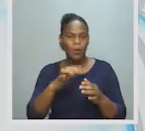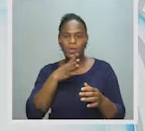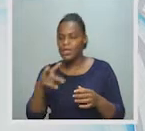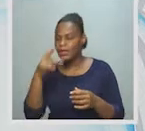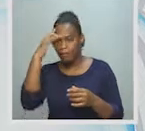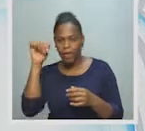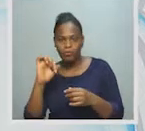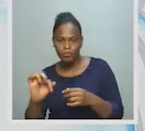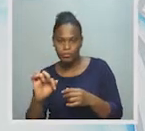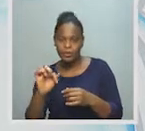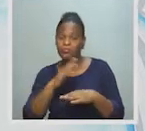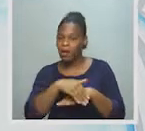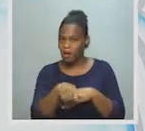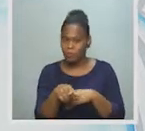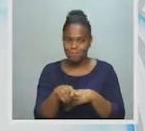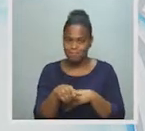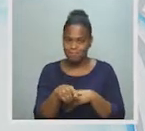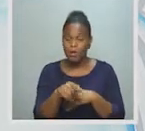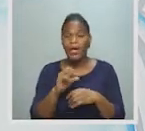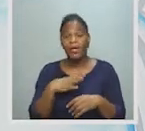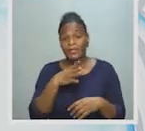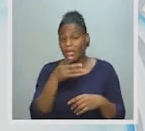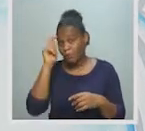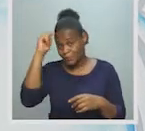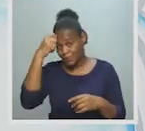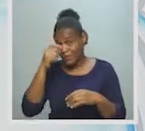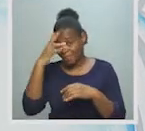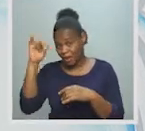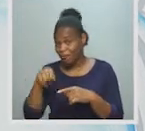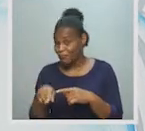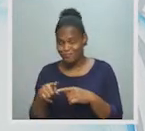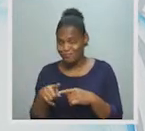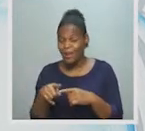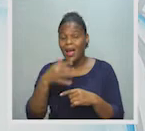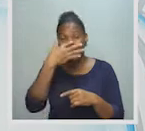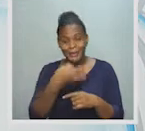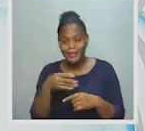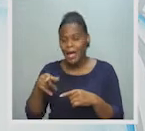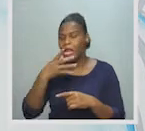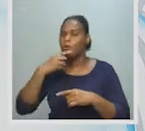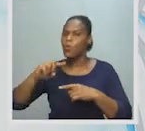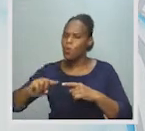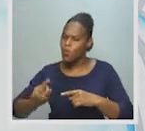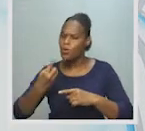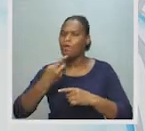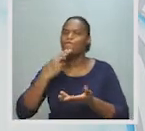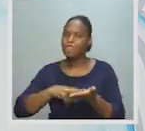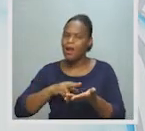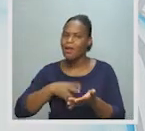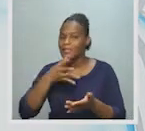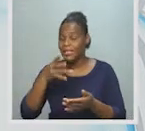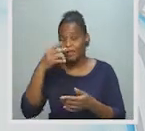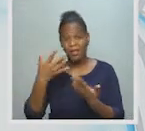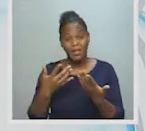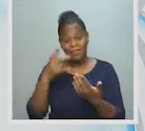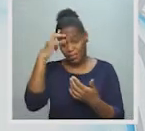que a sua posição seja posta em causa, ou seja, acredita que está certo, ou seja, a